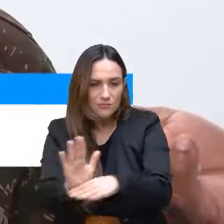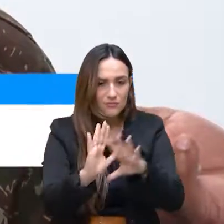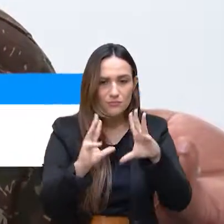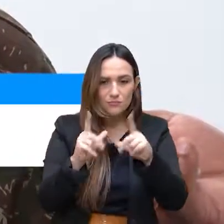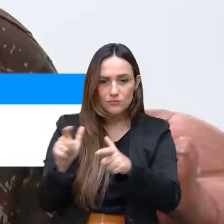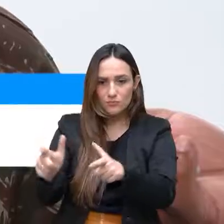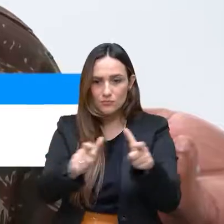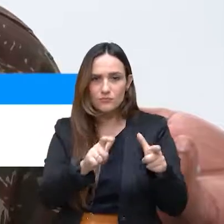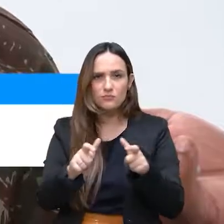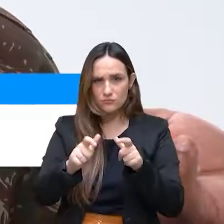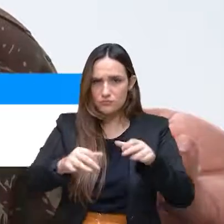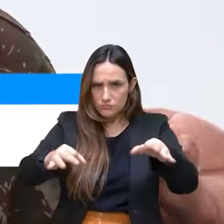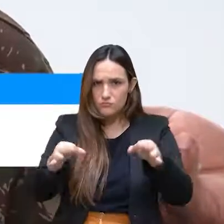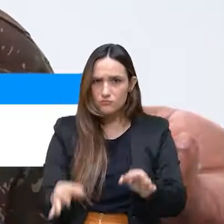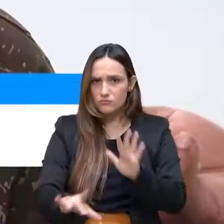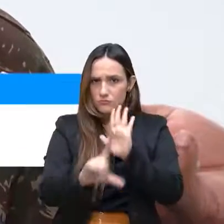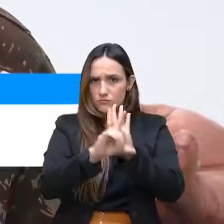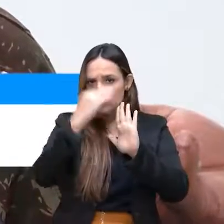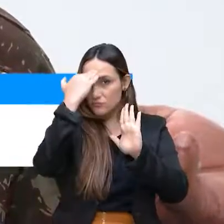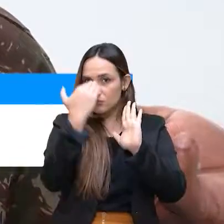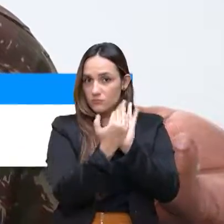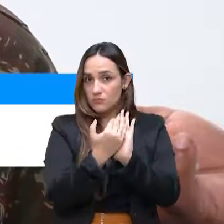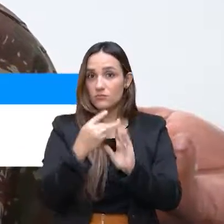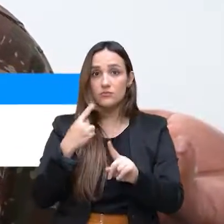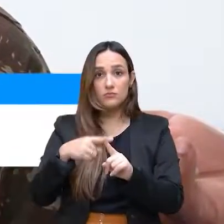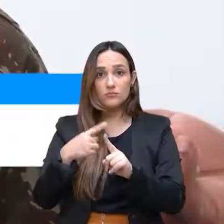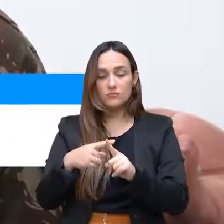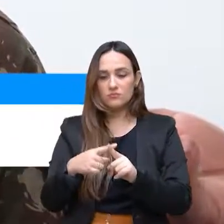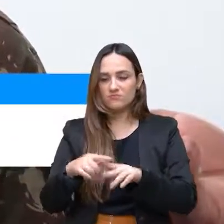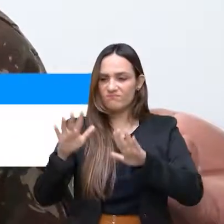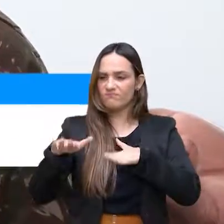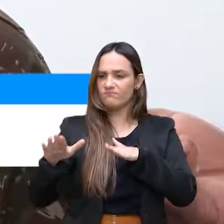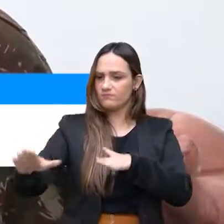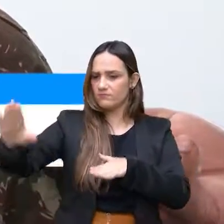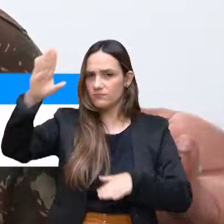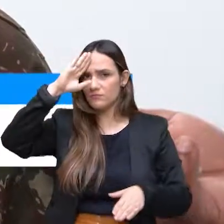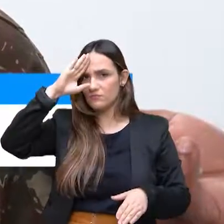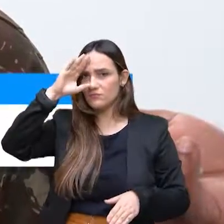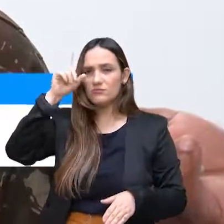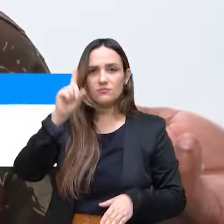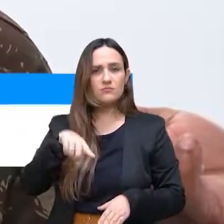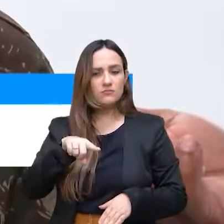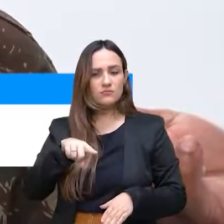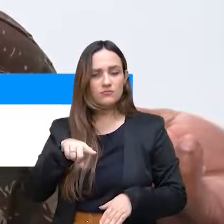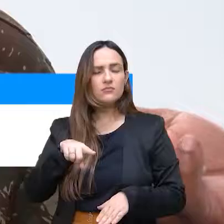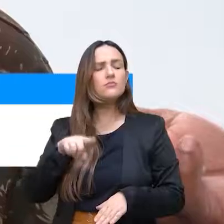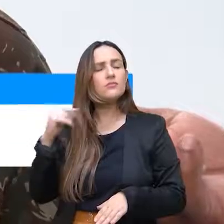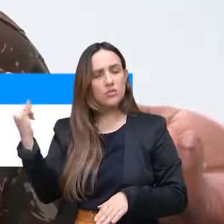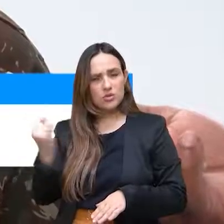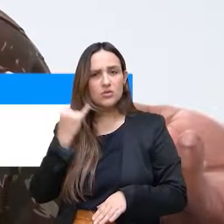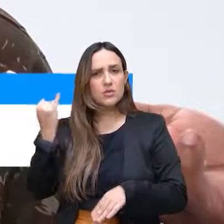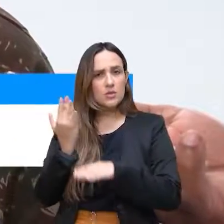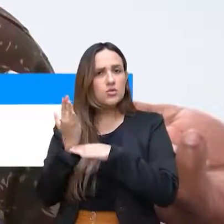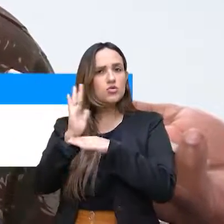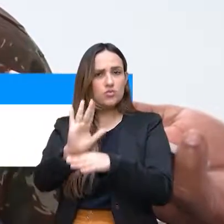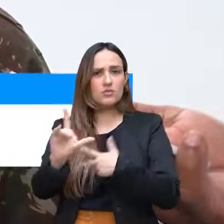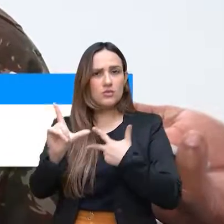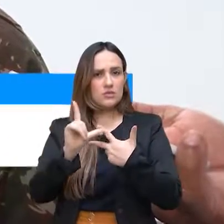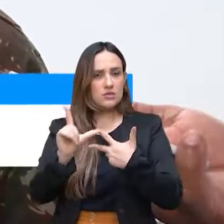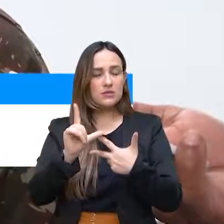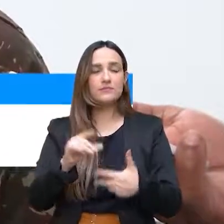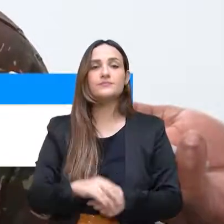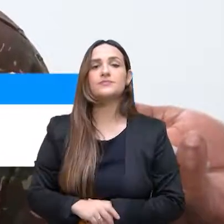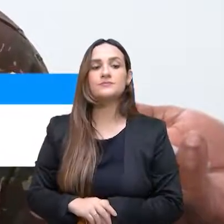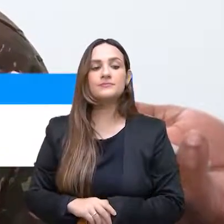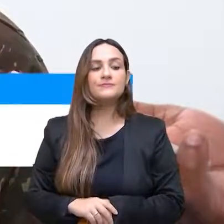todos os locais, as nossas leis sejam cumpridas e o Exército Brasileiro como um fator de participação